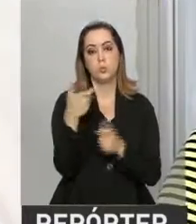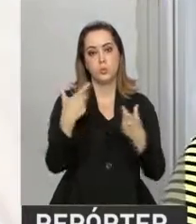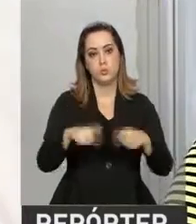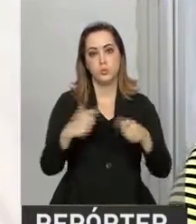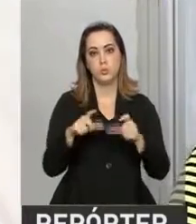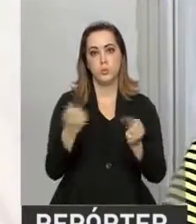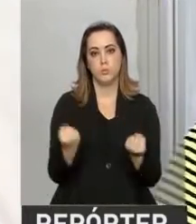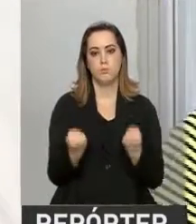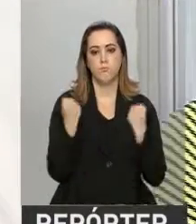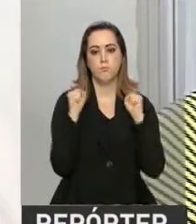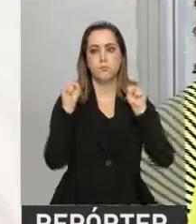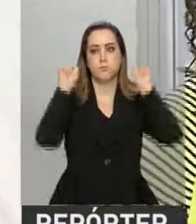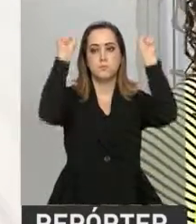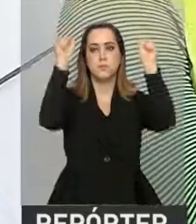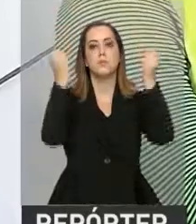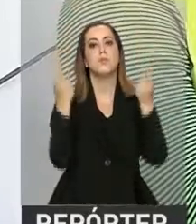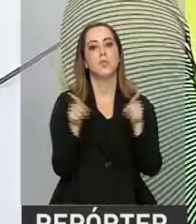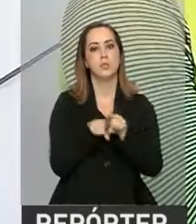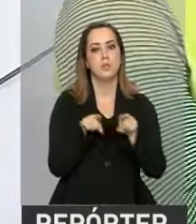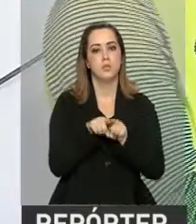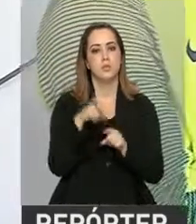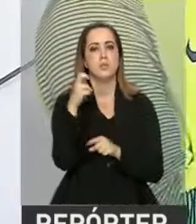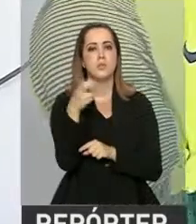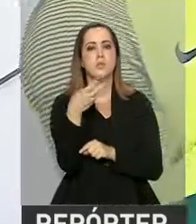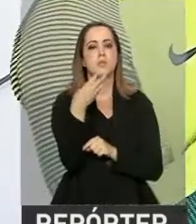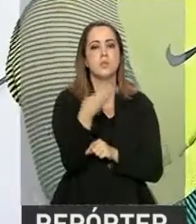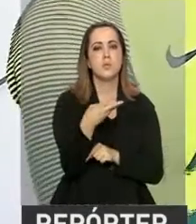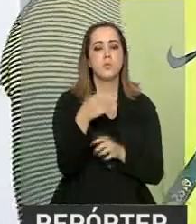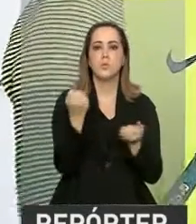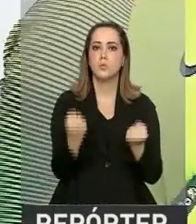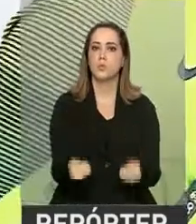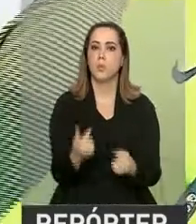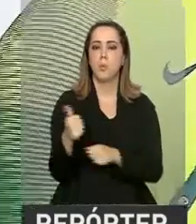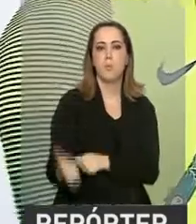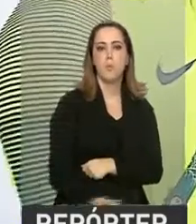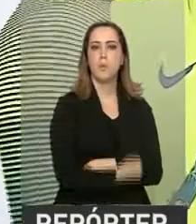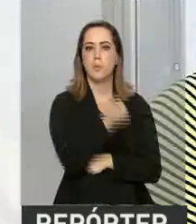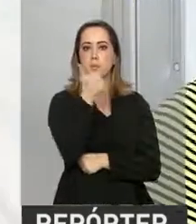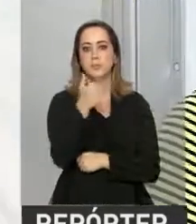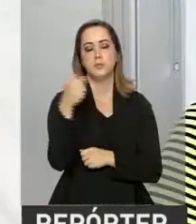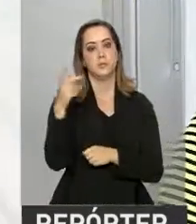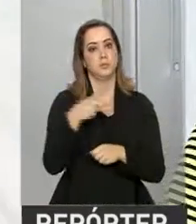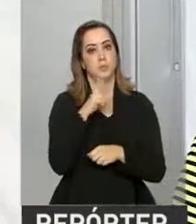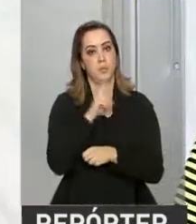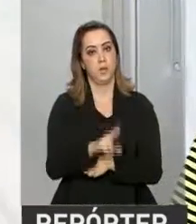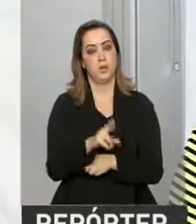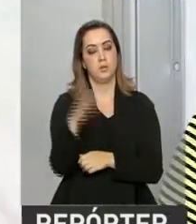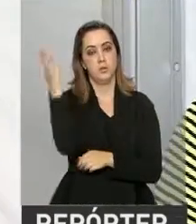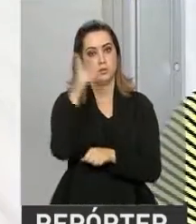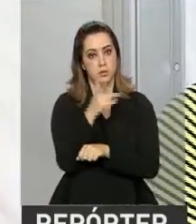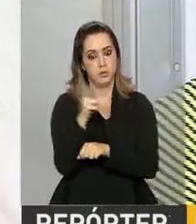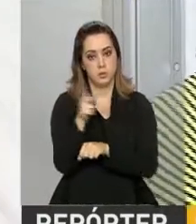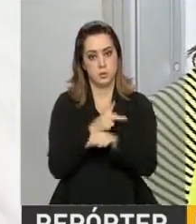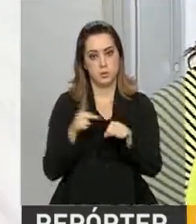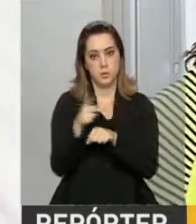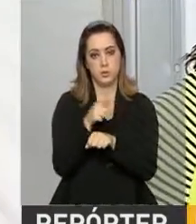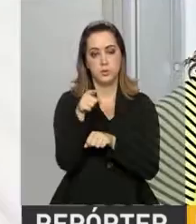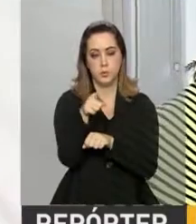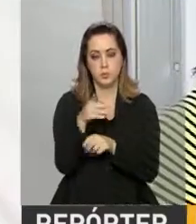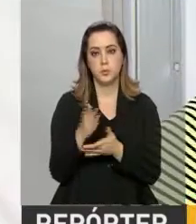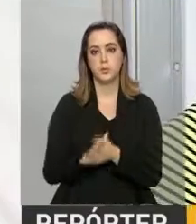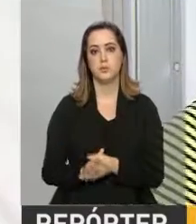categoria 53 quilos. O melhor resultado do país na modalidade. Meus planos é continuar treinando,